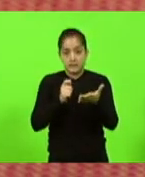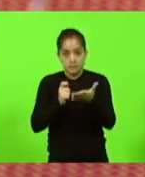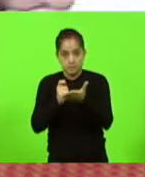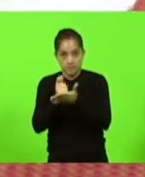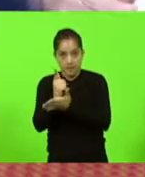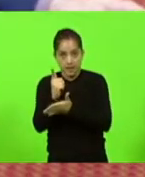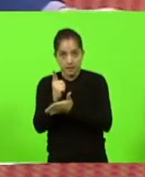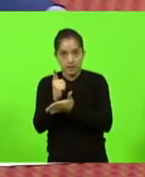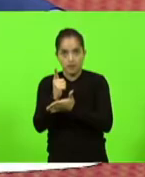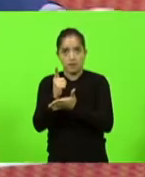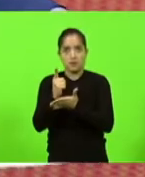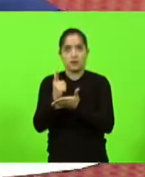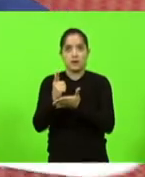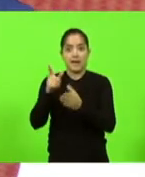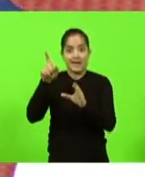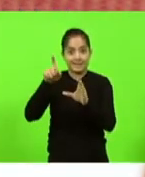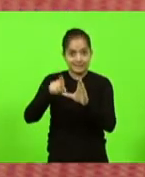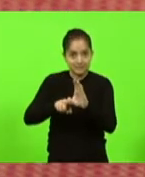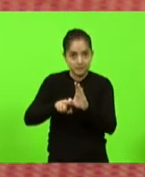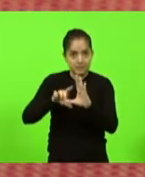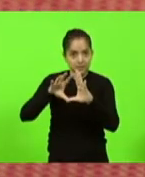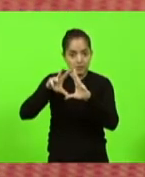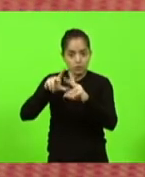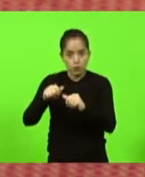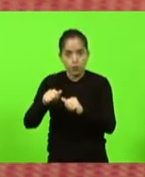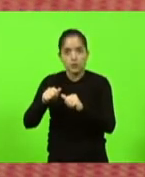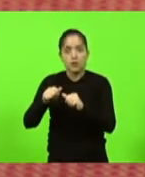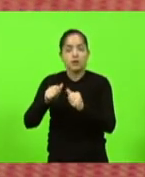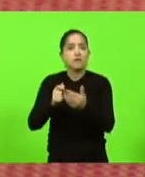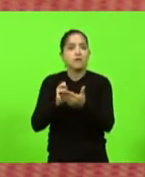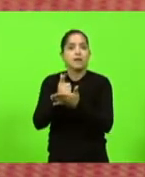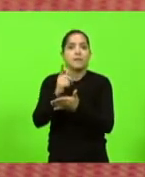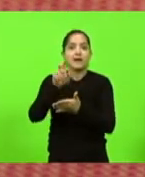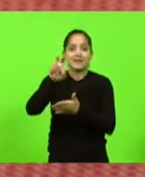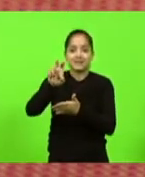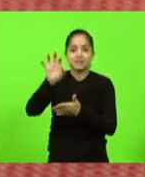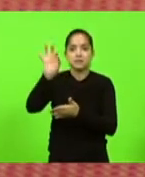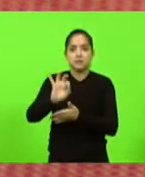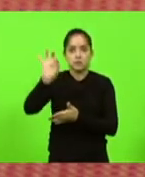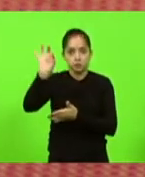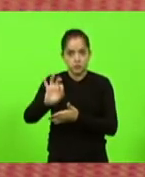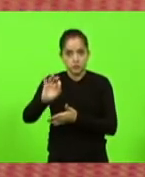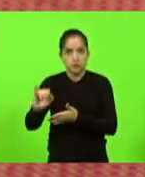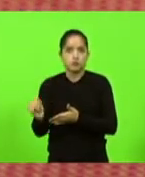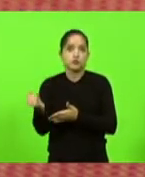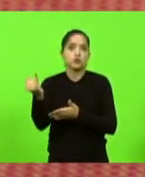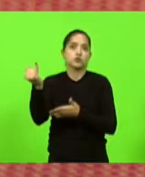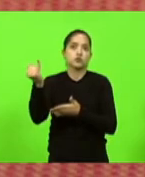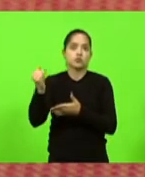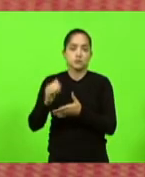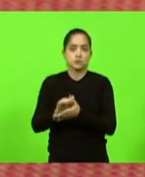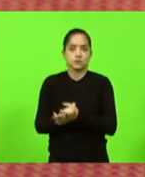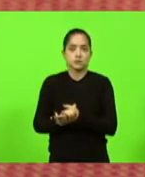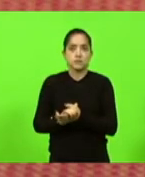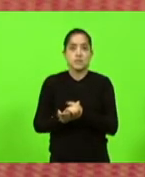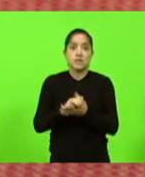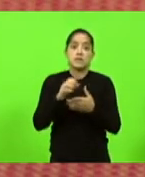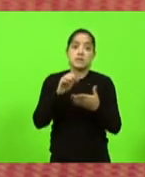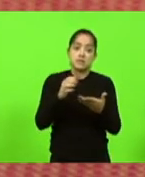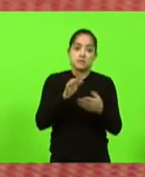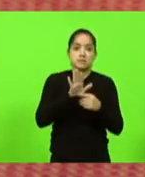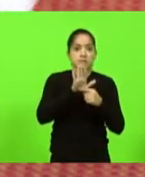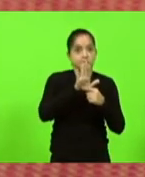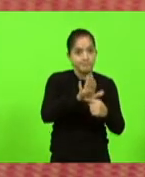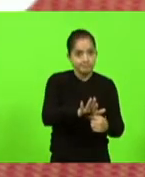exemplo, a dívida integralmente, ele vai pagar apenas 5% de juros. Se é para a gente ajudar os empresários